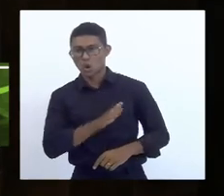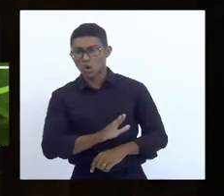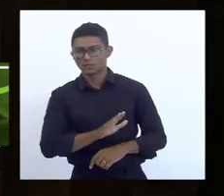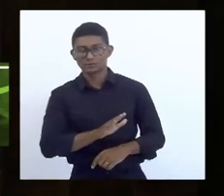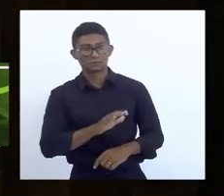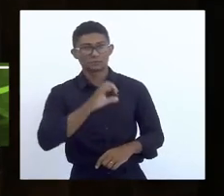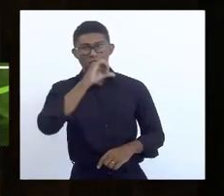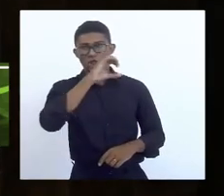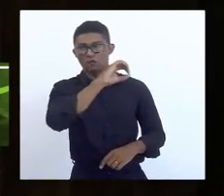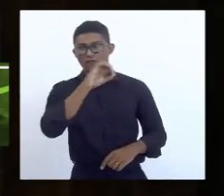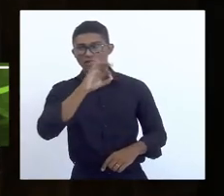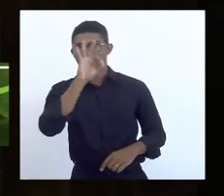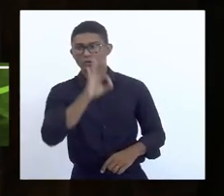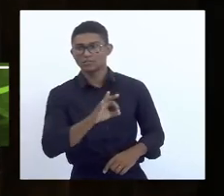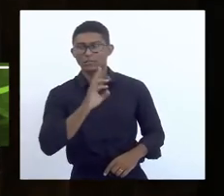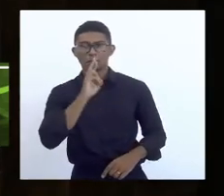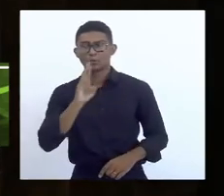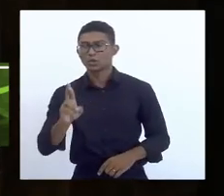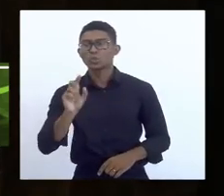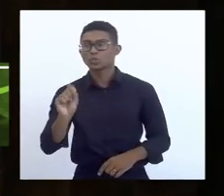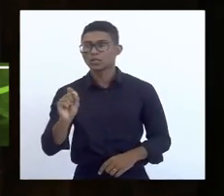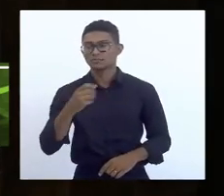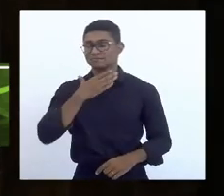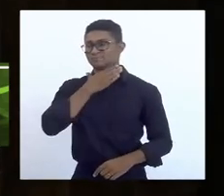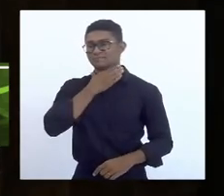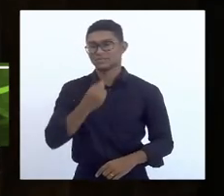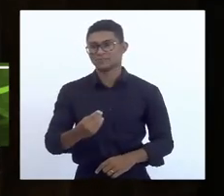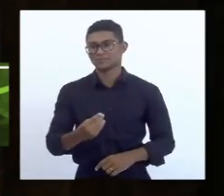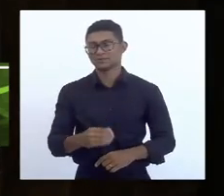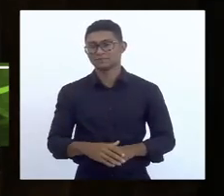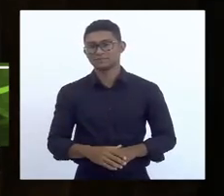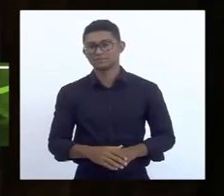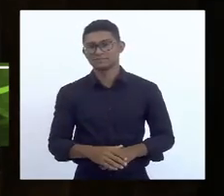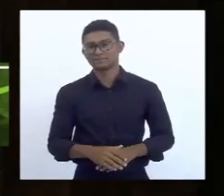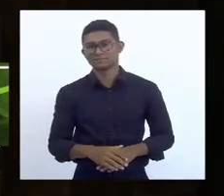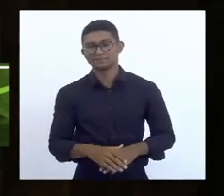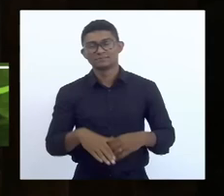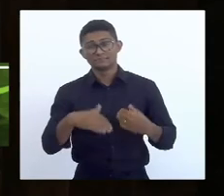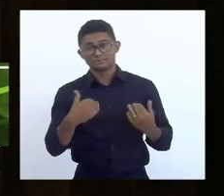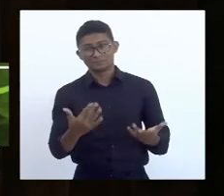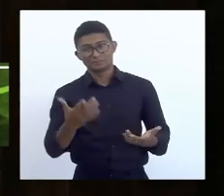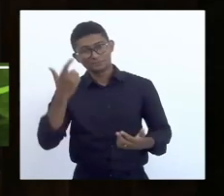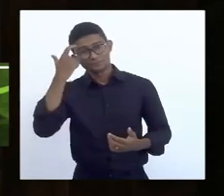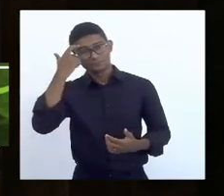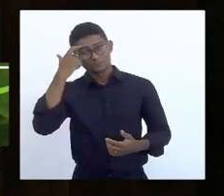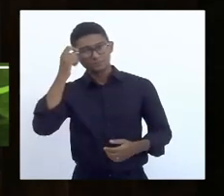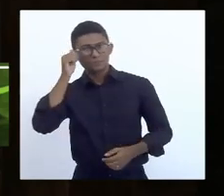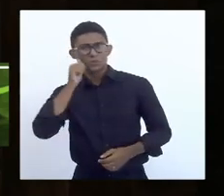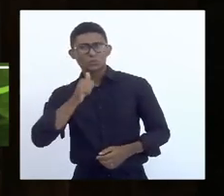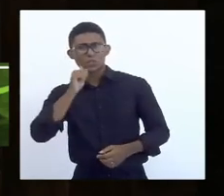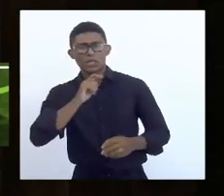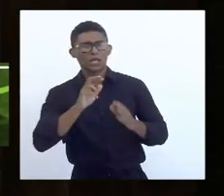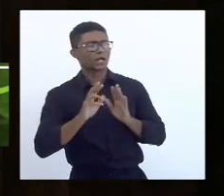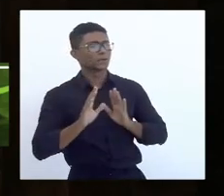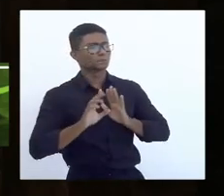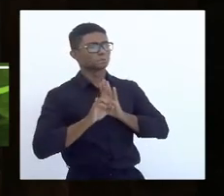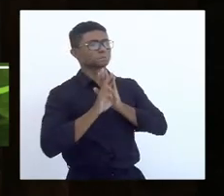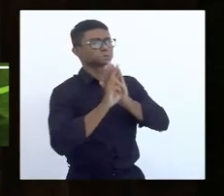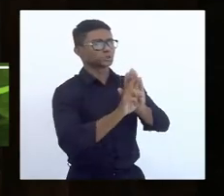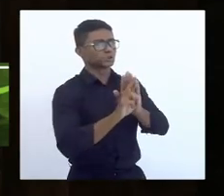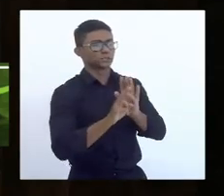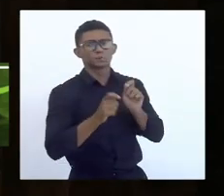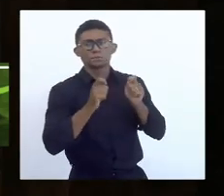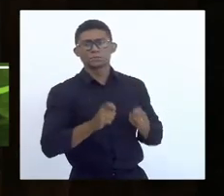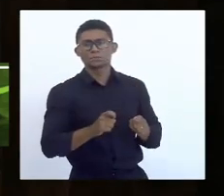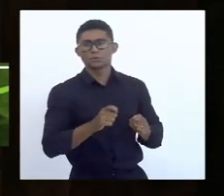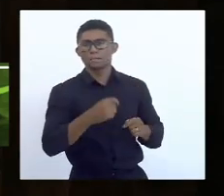90% respondeu que essa afirmação é falsa. Então, a retórica de que as mulheres não se apresentam, não gostam de política, também